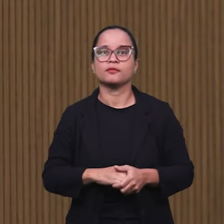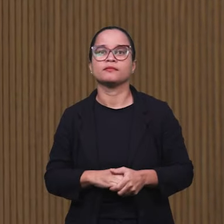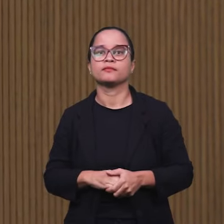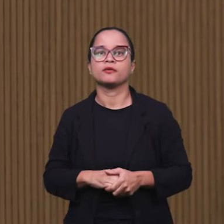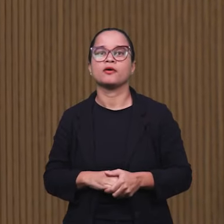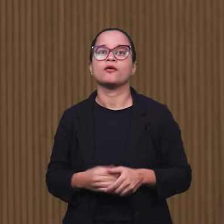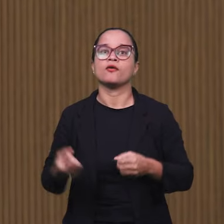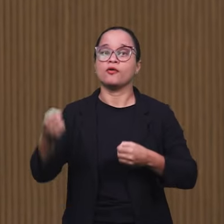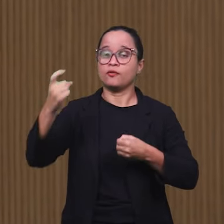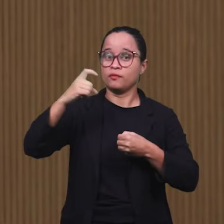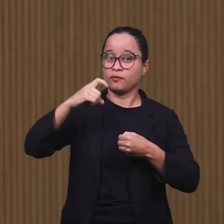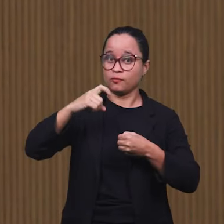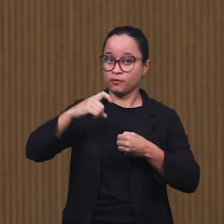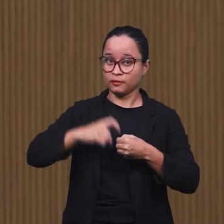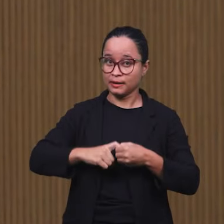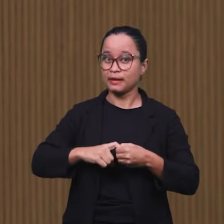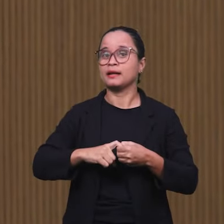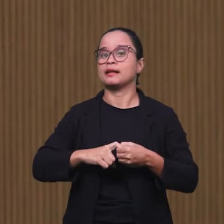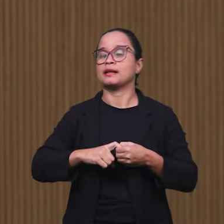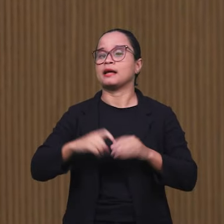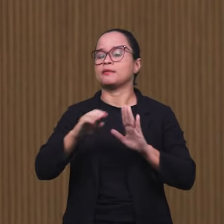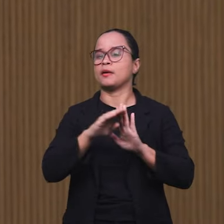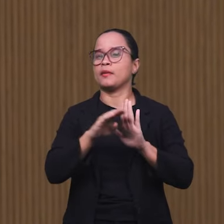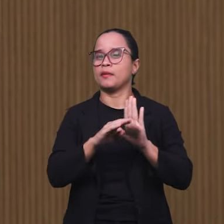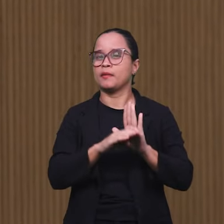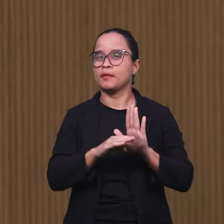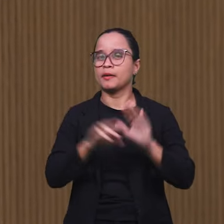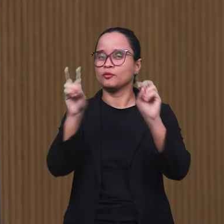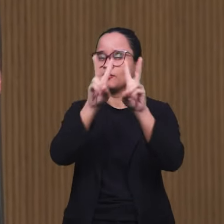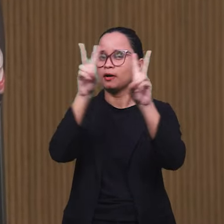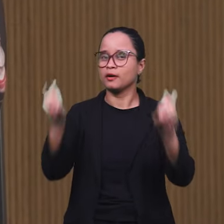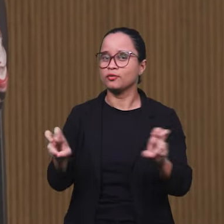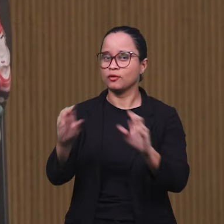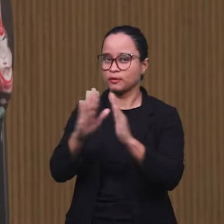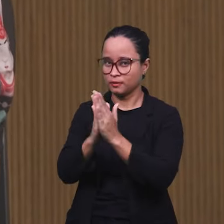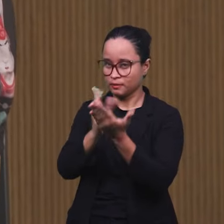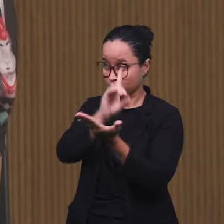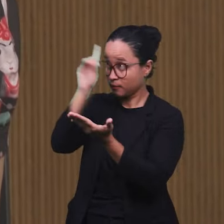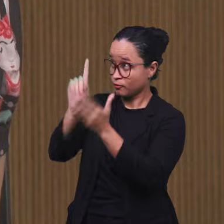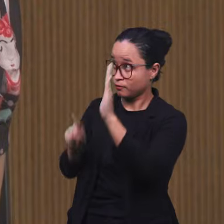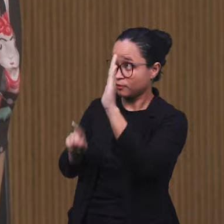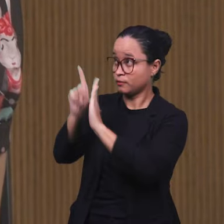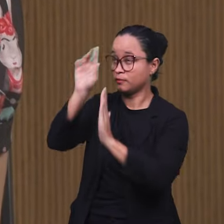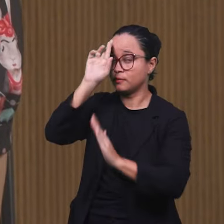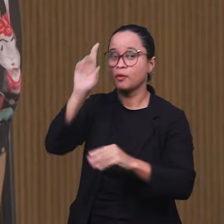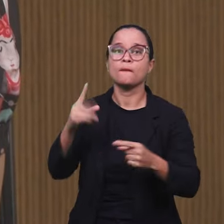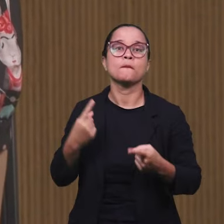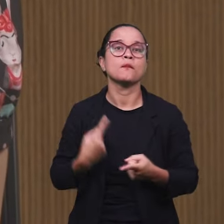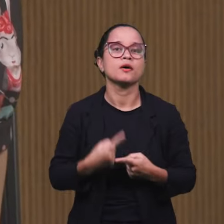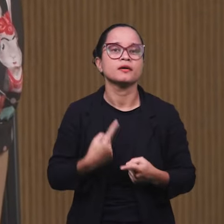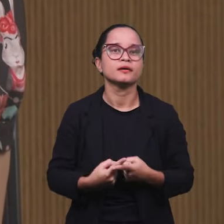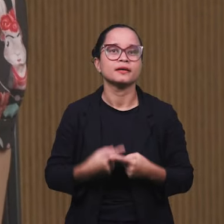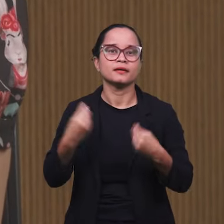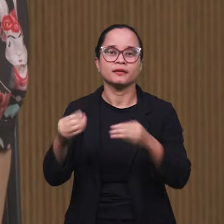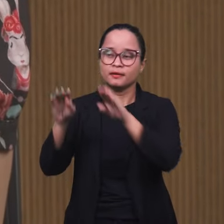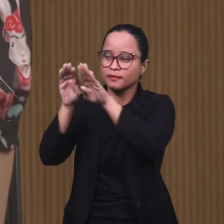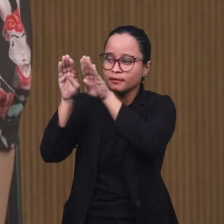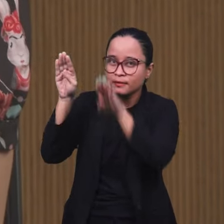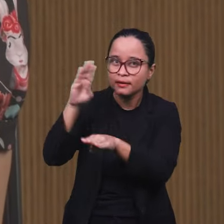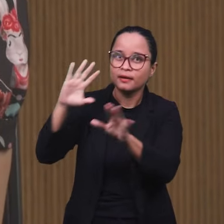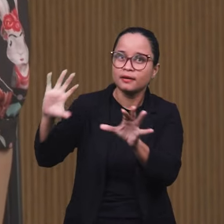depois que assistirem esse programa, voltar lá no programa de Consulta a Palavra, Sim. que eu acho muito interessante essa pergunta da Ana Clara,